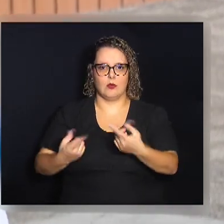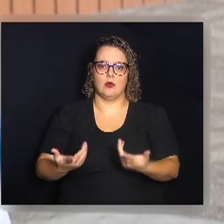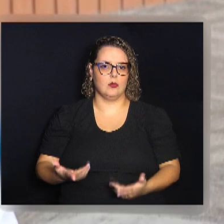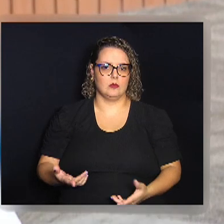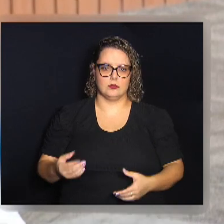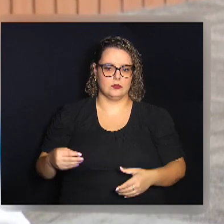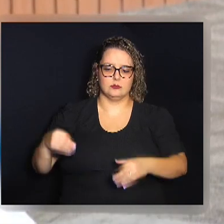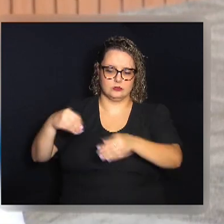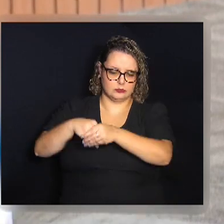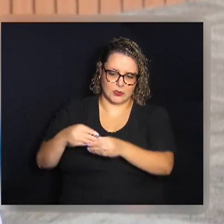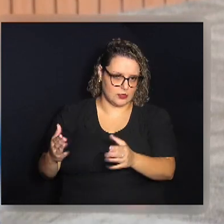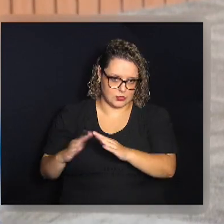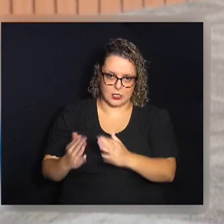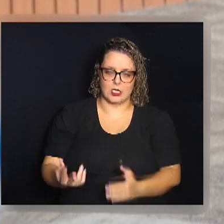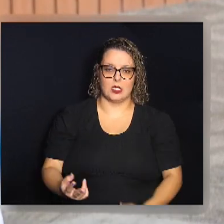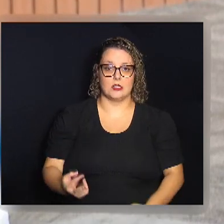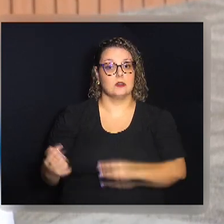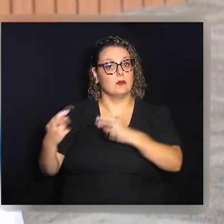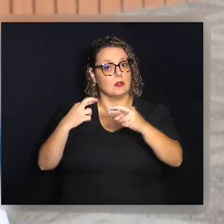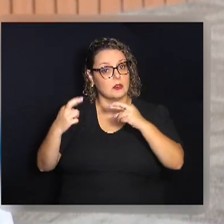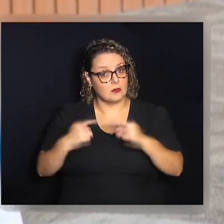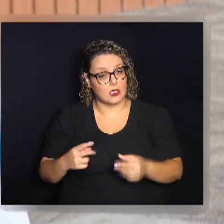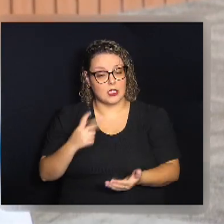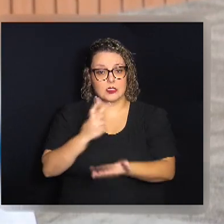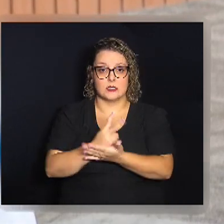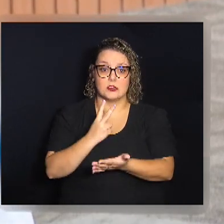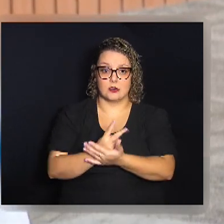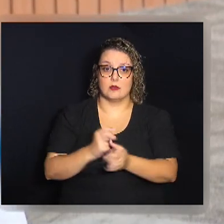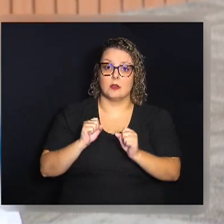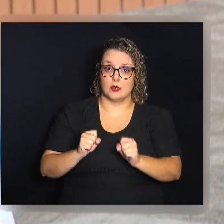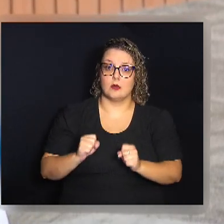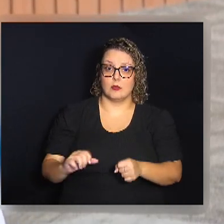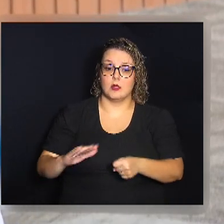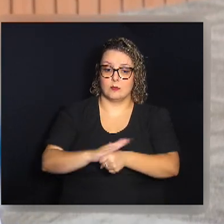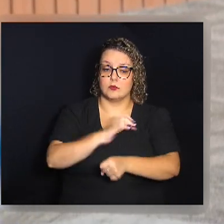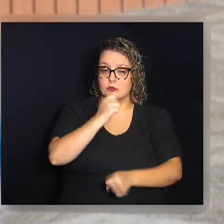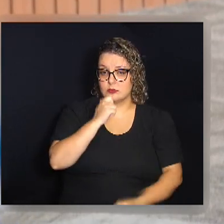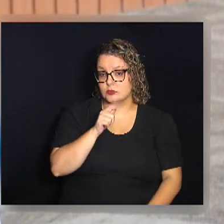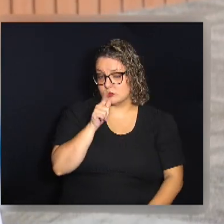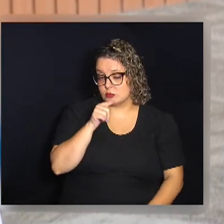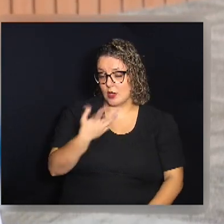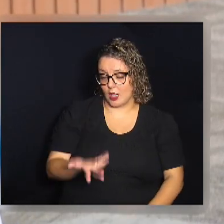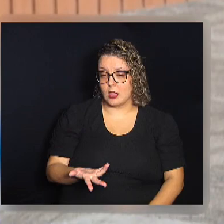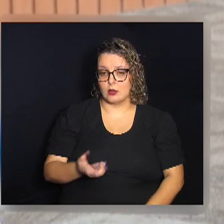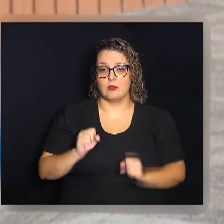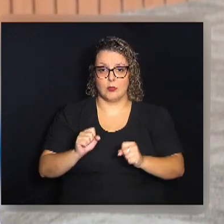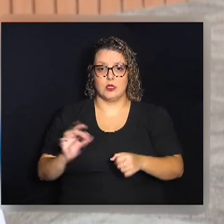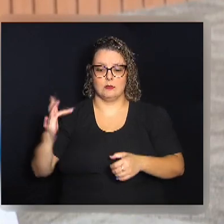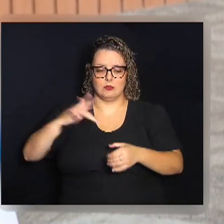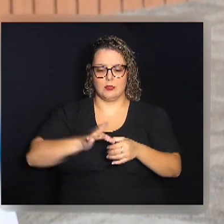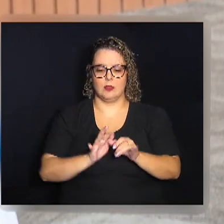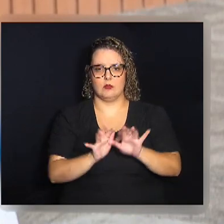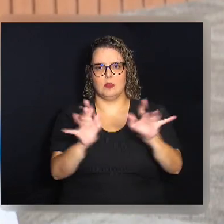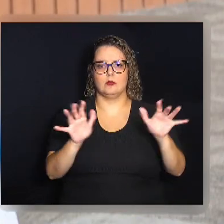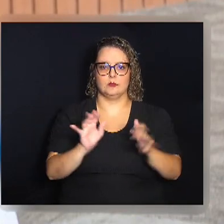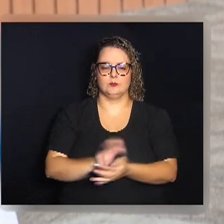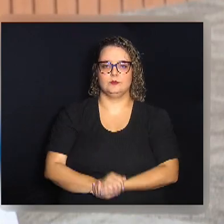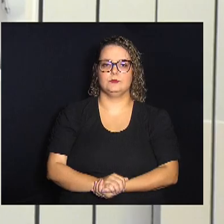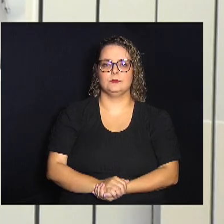suas residências aqueles recipientes que possam acumular água e possam ser os criadouros do Aedes aegypti.